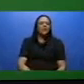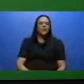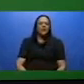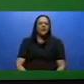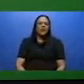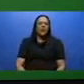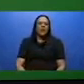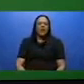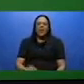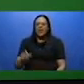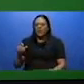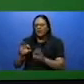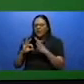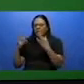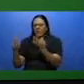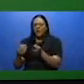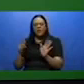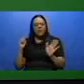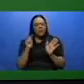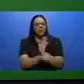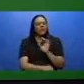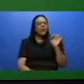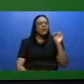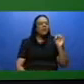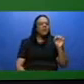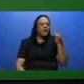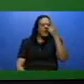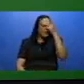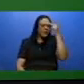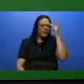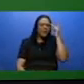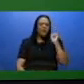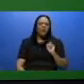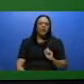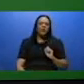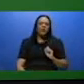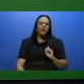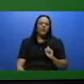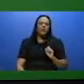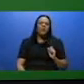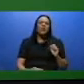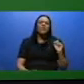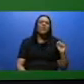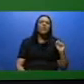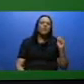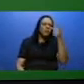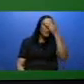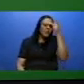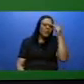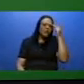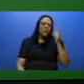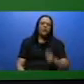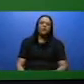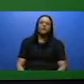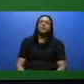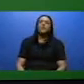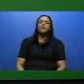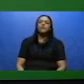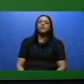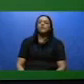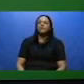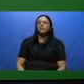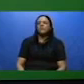famílias consultavam para tomar decisões? Lembra? Tinha uma pessoa que tomava as decisões. Quem?